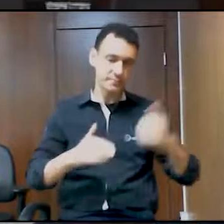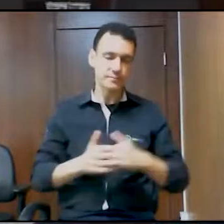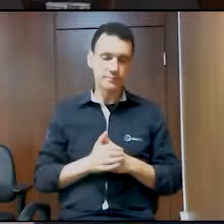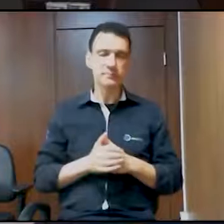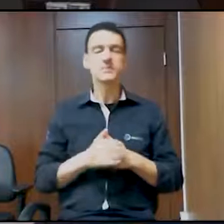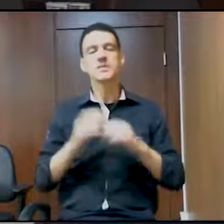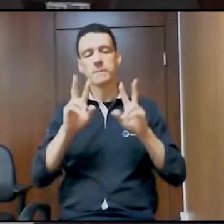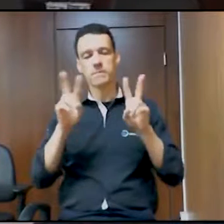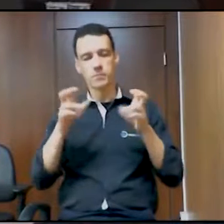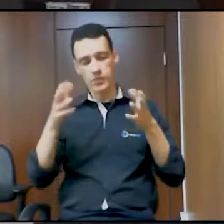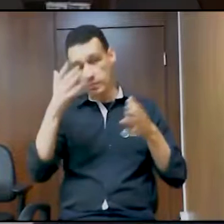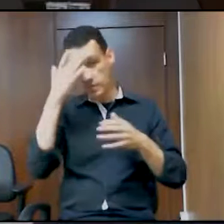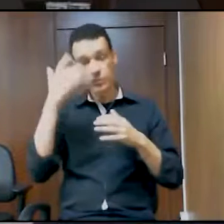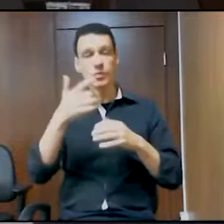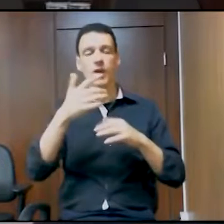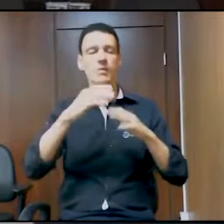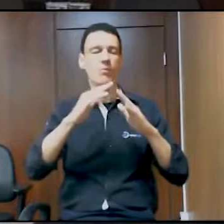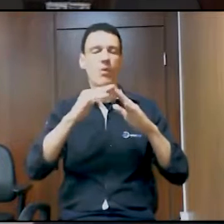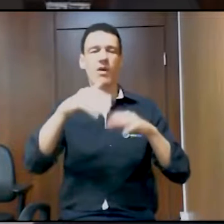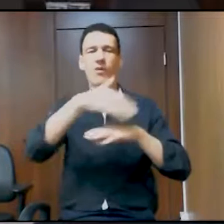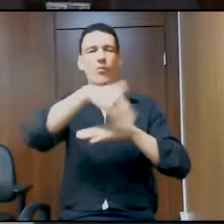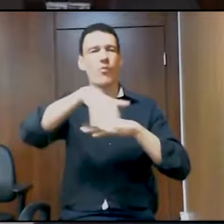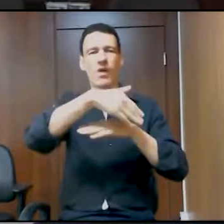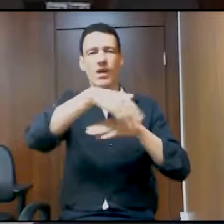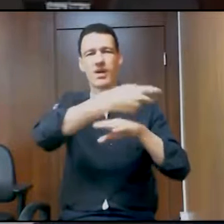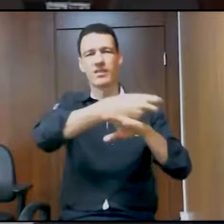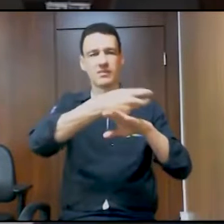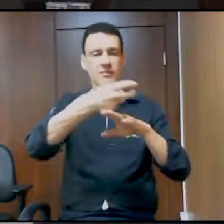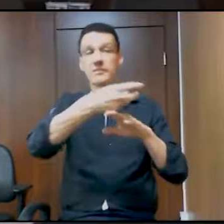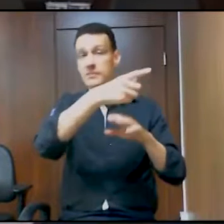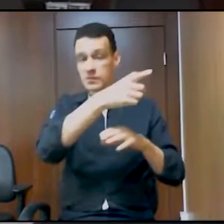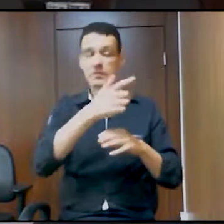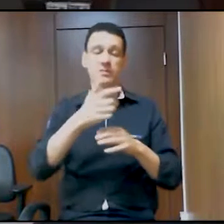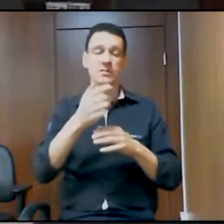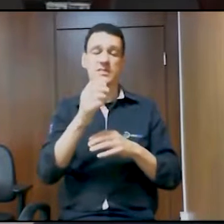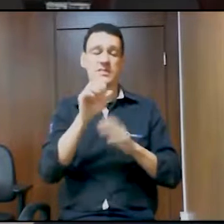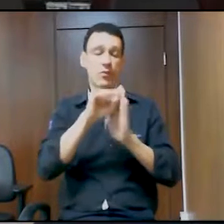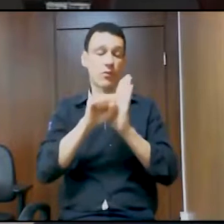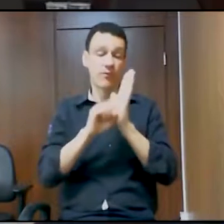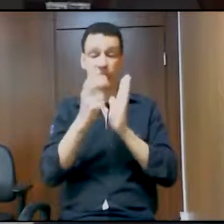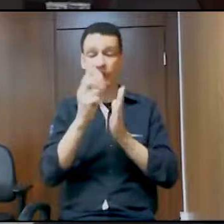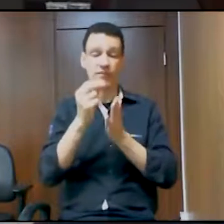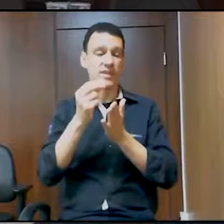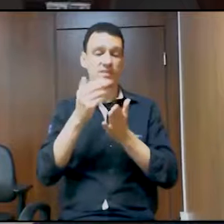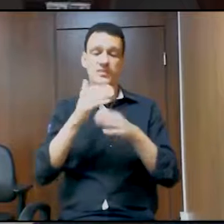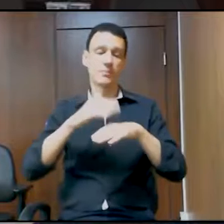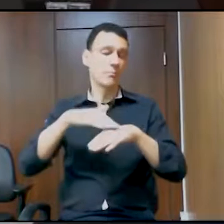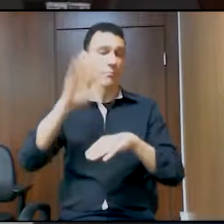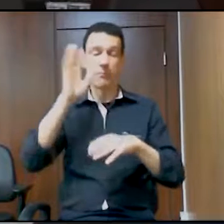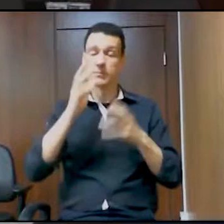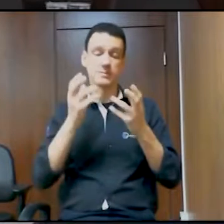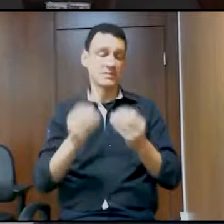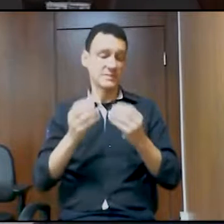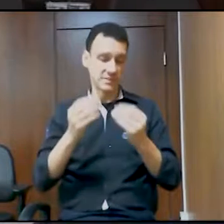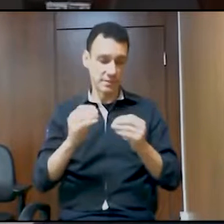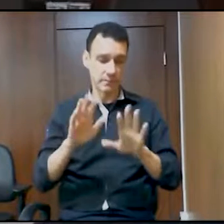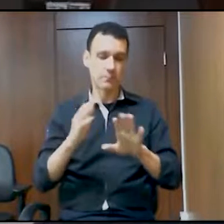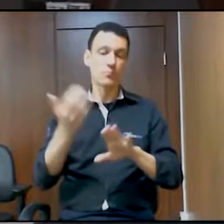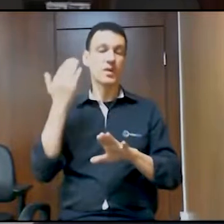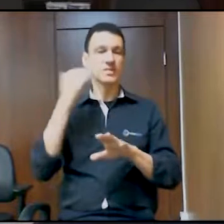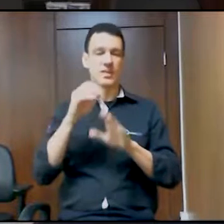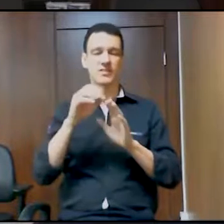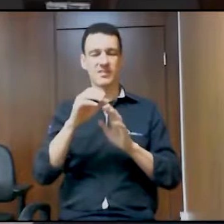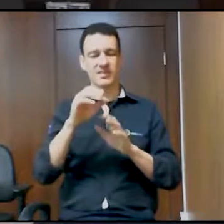de rua, é um fenômeno do fim do século XX no Brasil. A gente teve, na década de 90, a